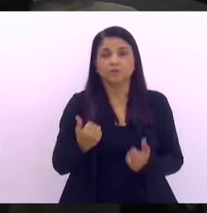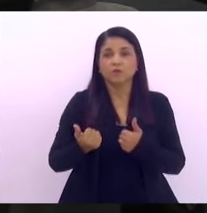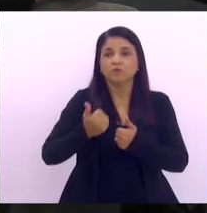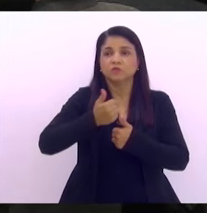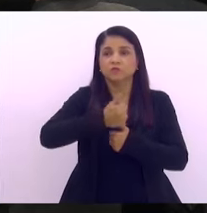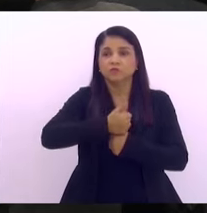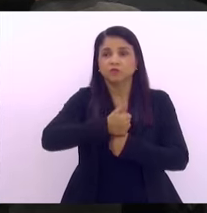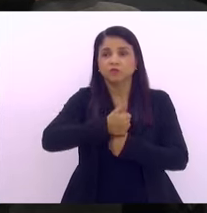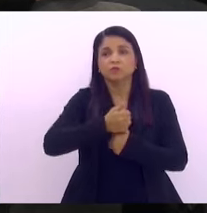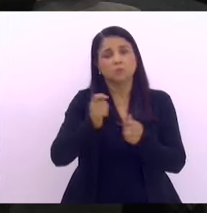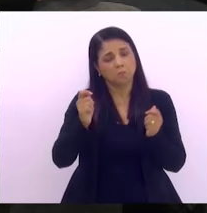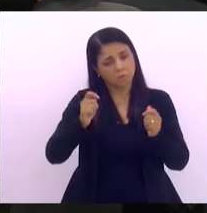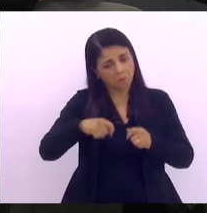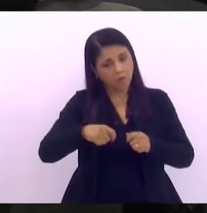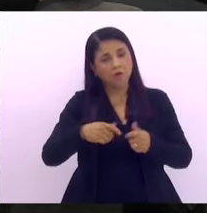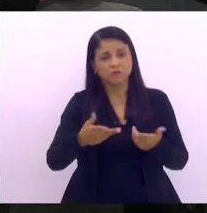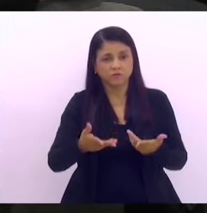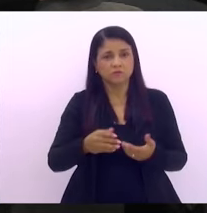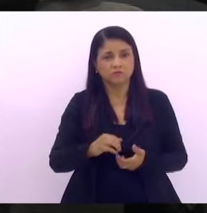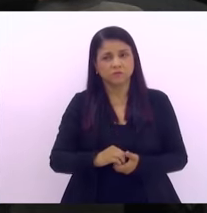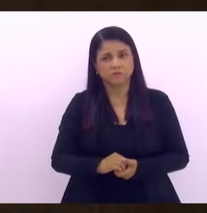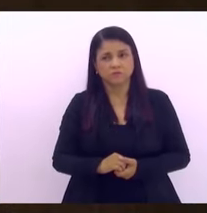Substitutivo, Vossa Excelência pode.